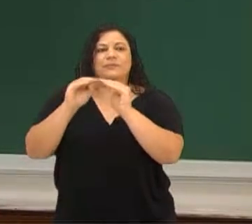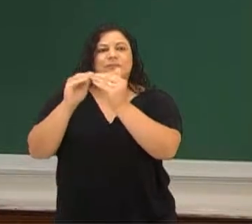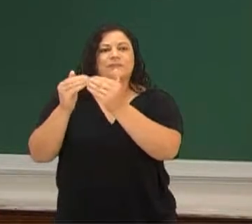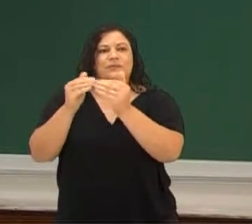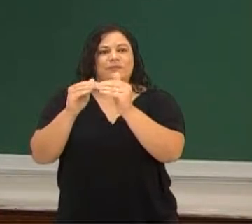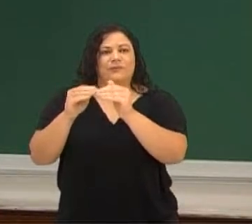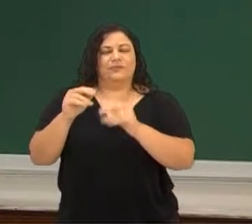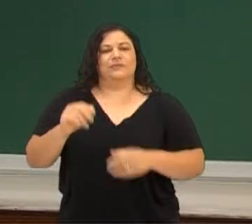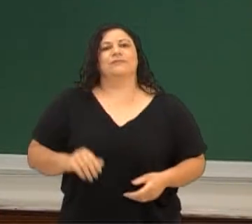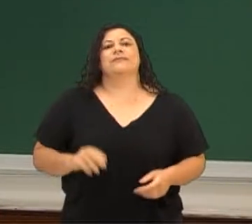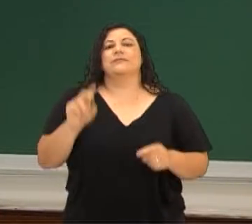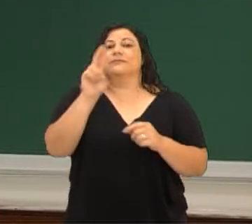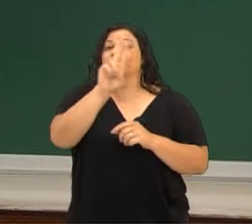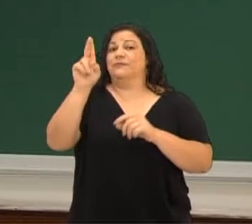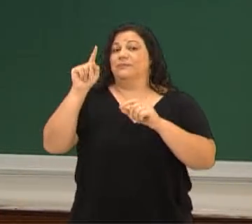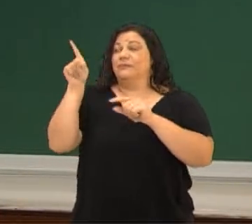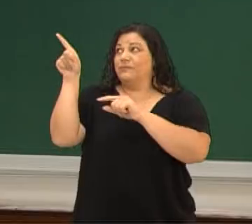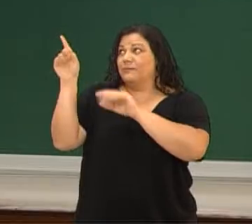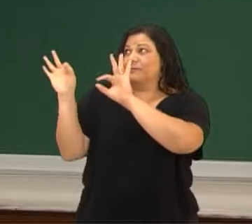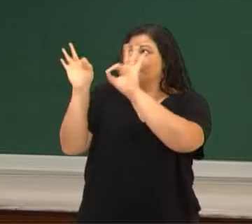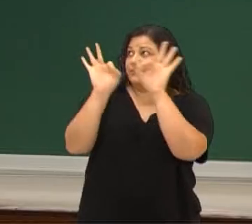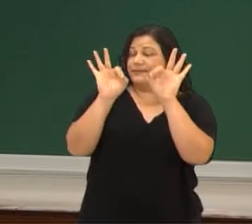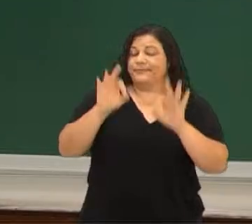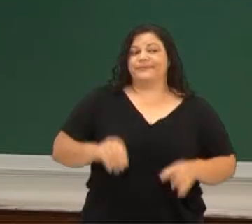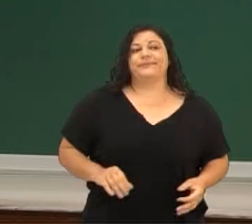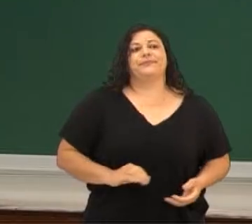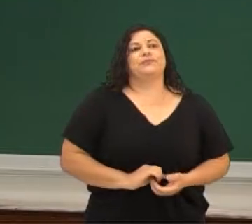El Haganah, lá na capital do Egito.